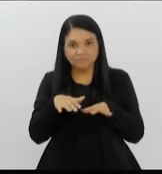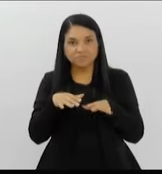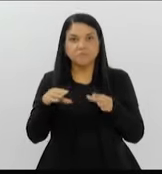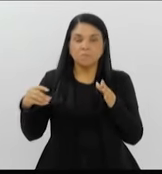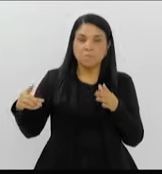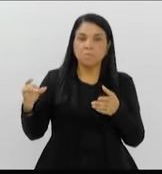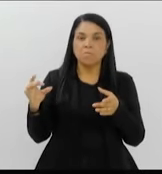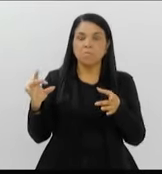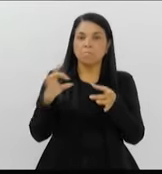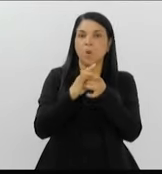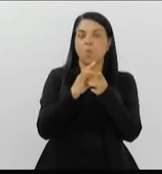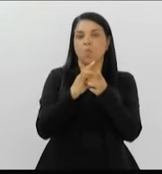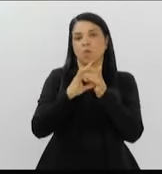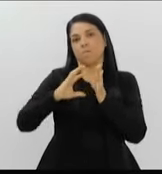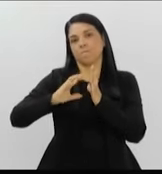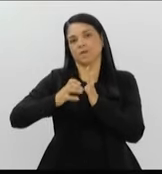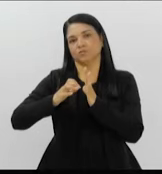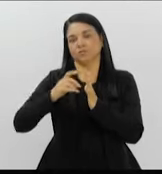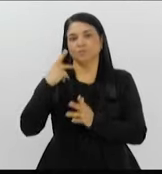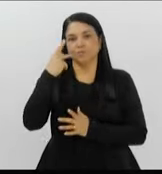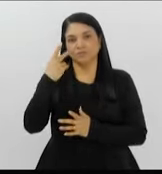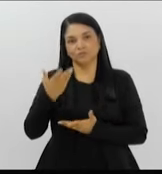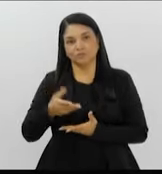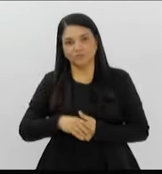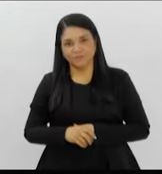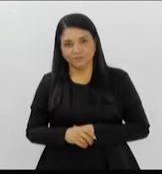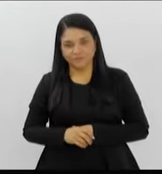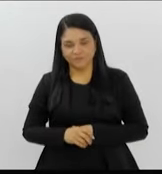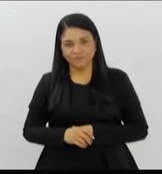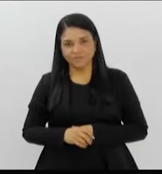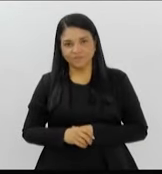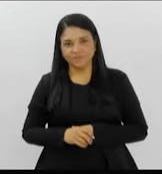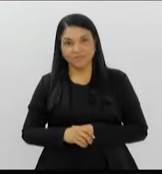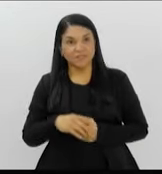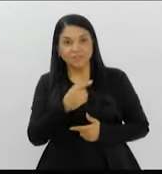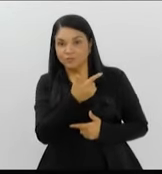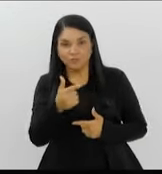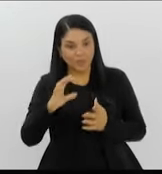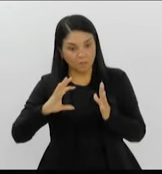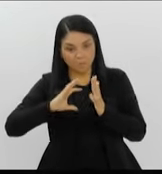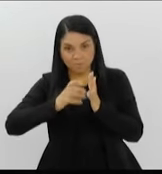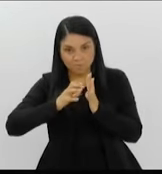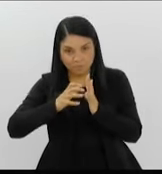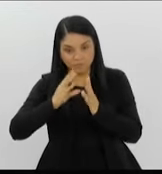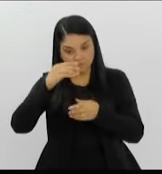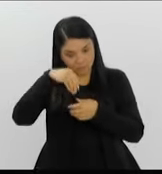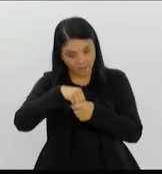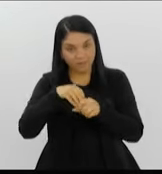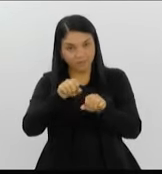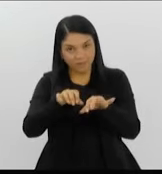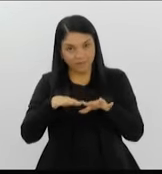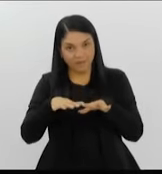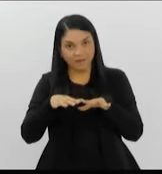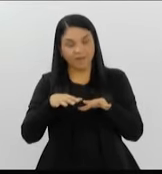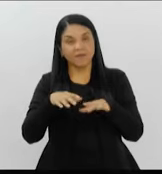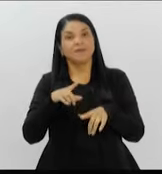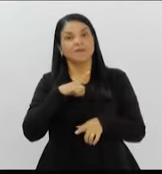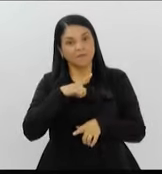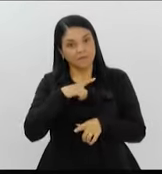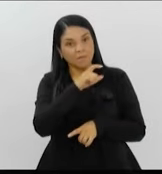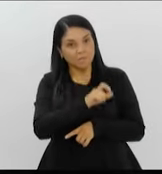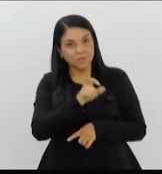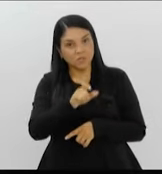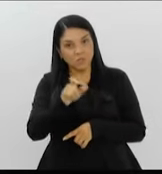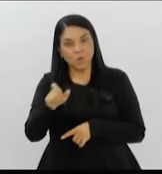pertença a um partido político. E não tem nenhum partido político aqui dentro que não tenha gente